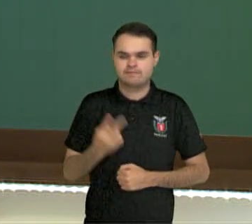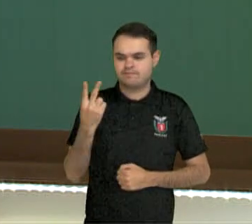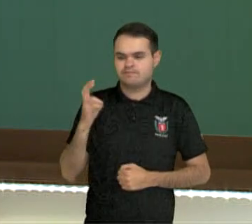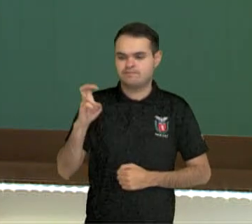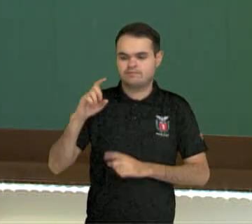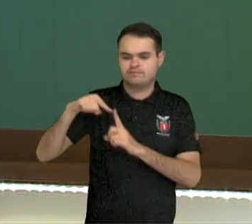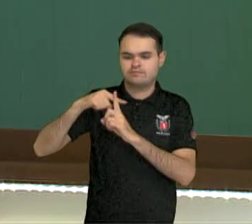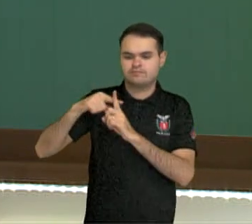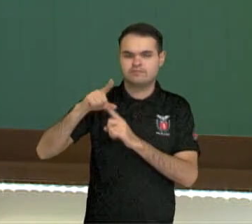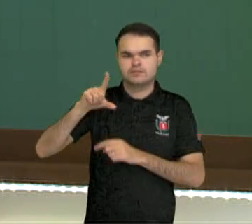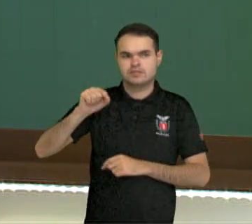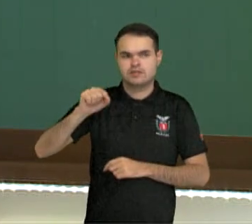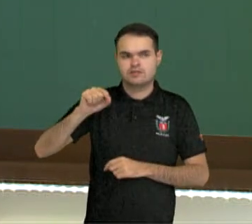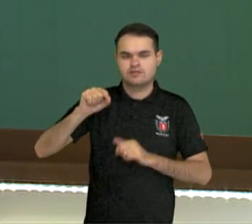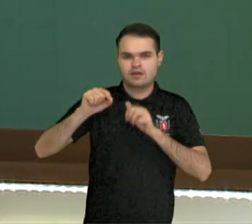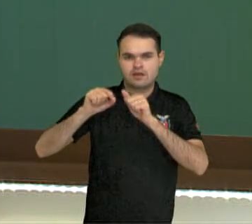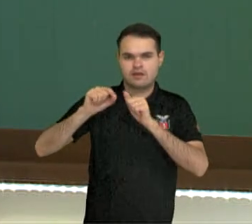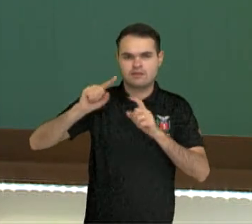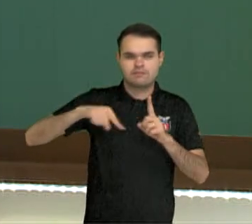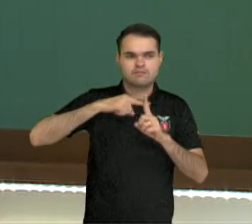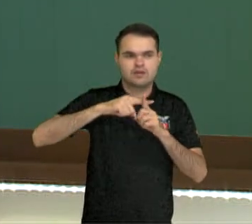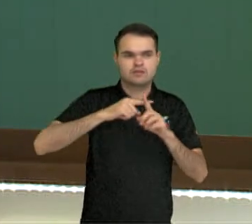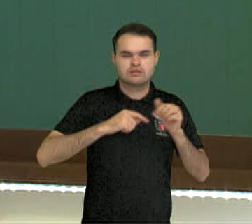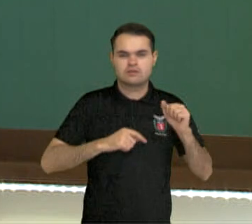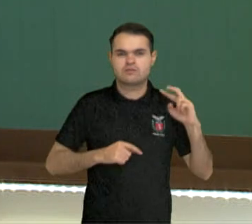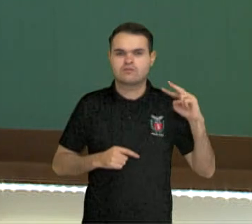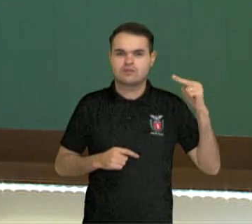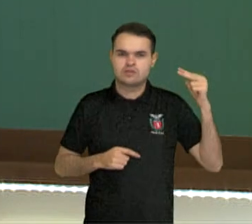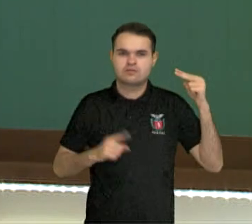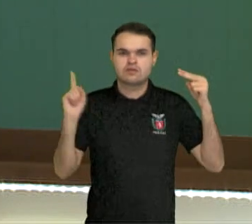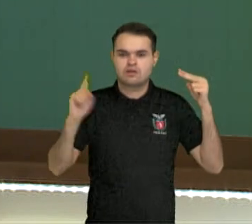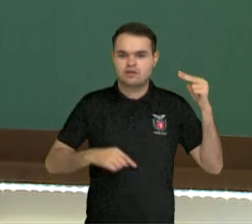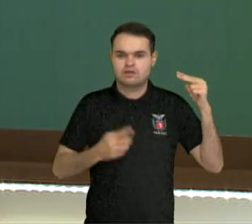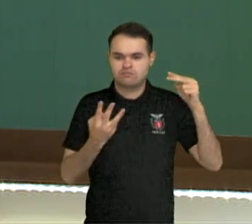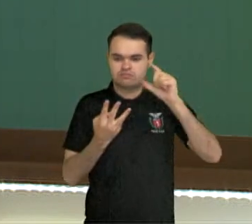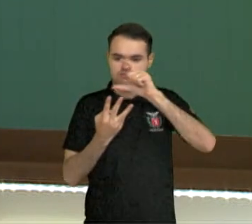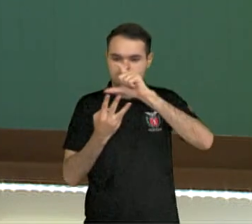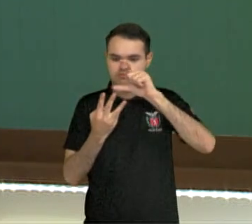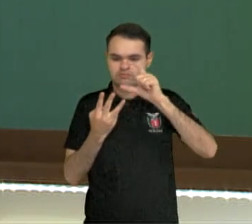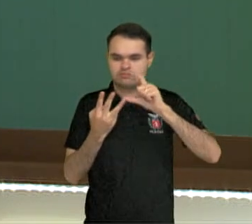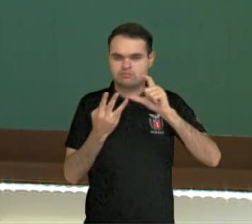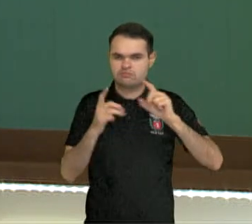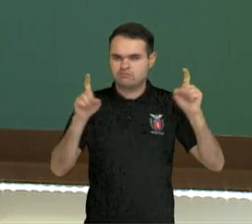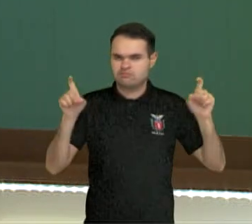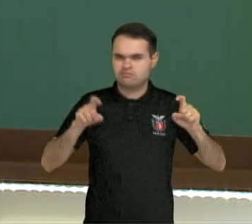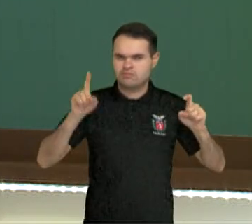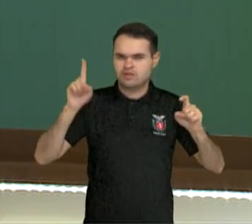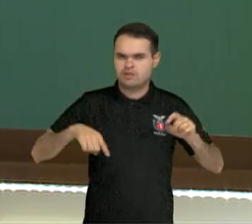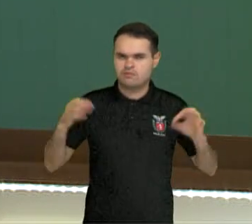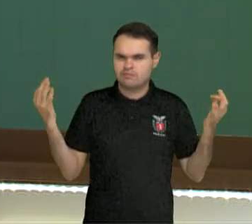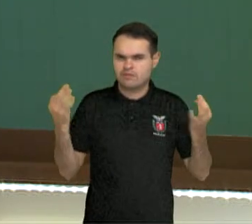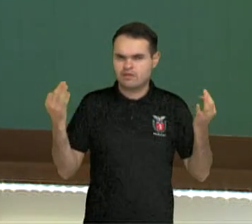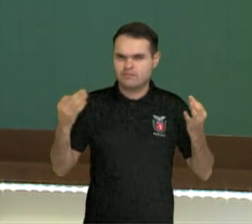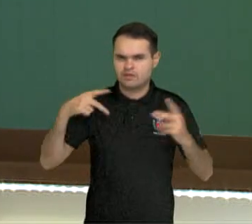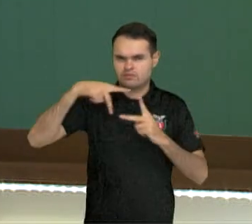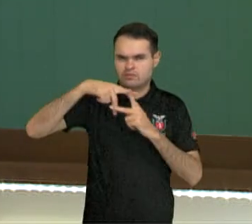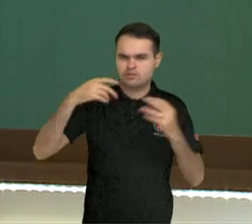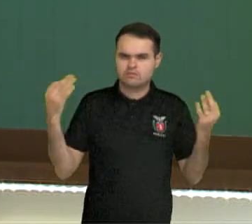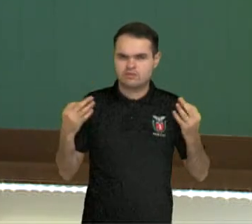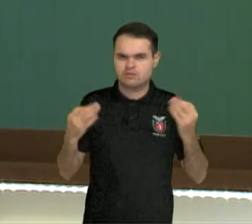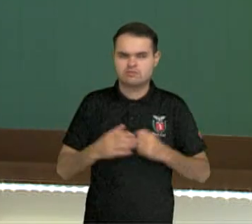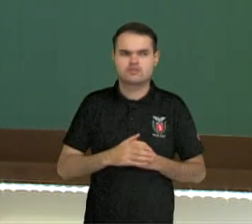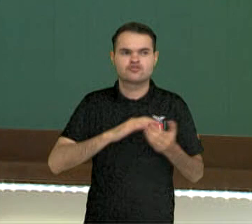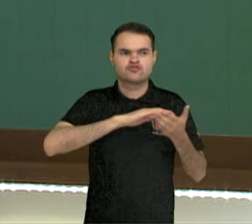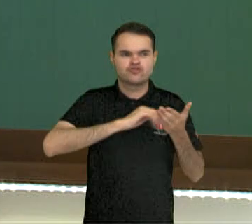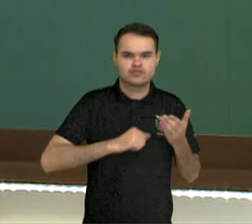25 mais 10a mais a ao quadrado. Ele é um trinômio porque tem 3 termos. Será que ele é quadrado perfeito? Extrai a raiz